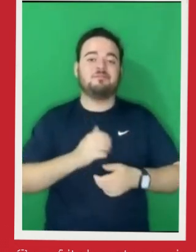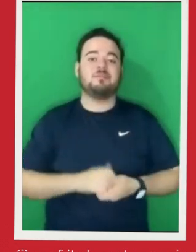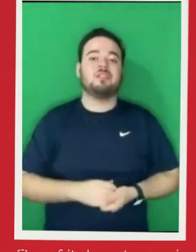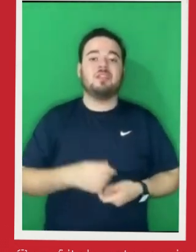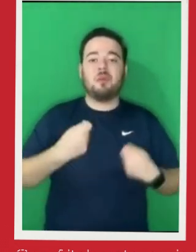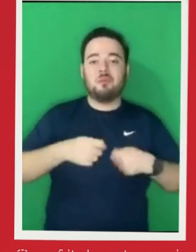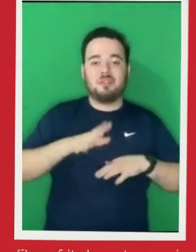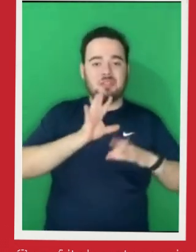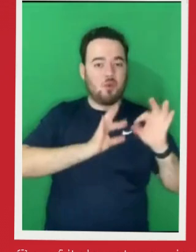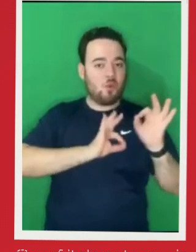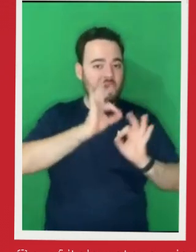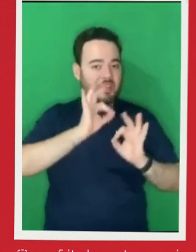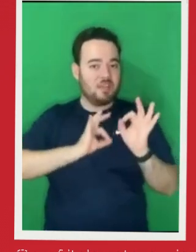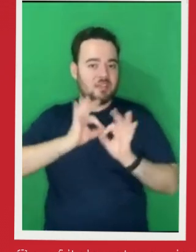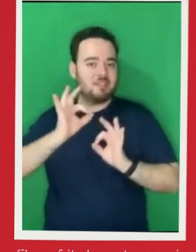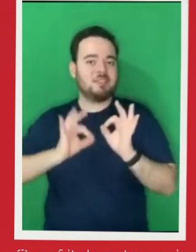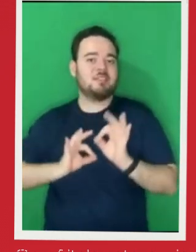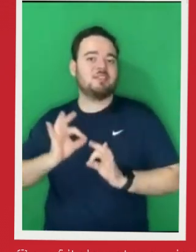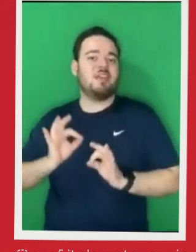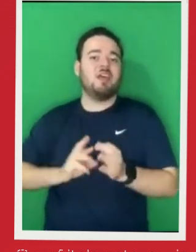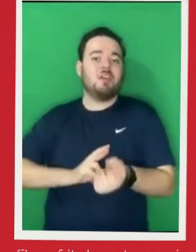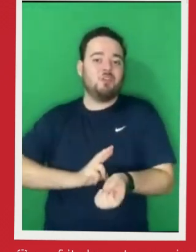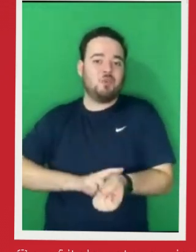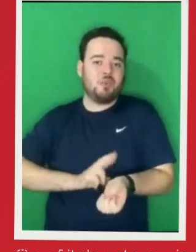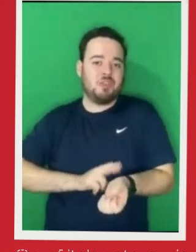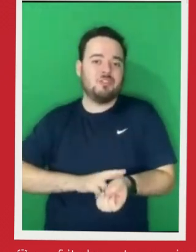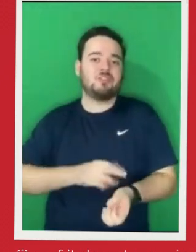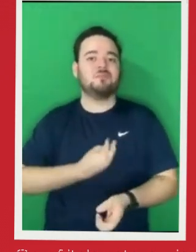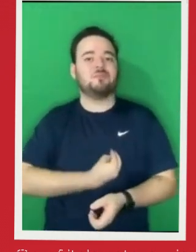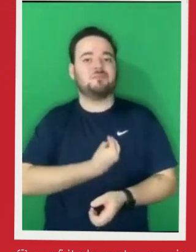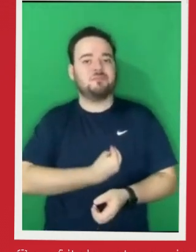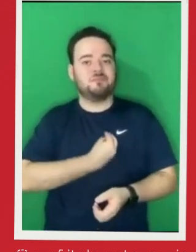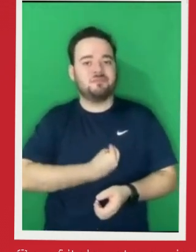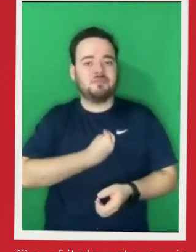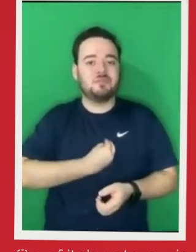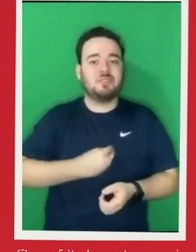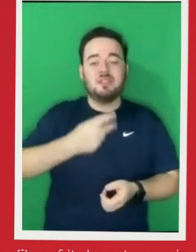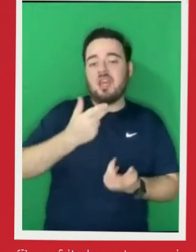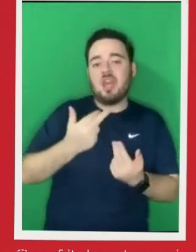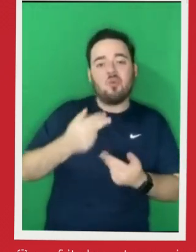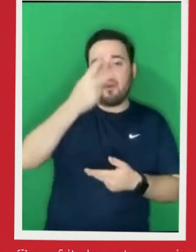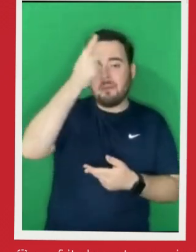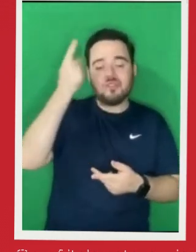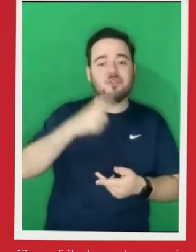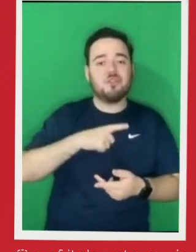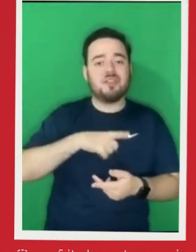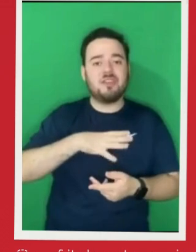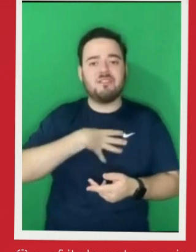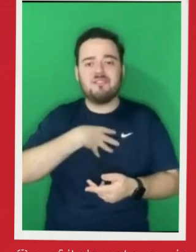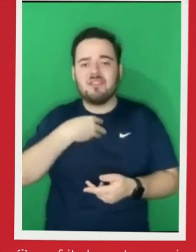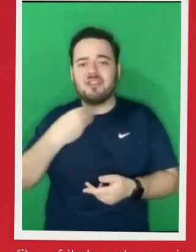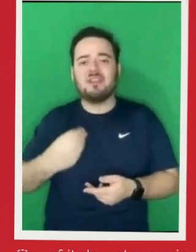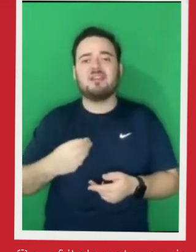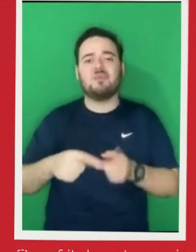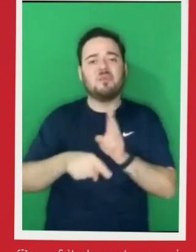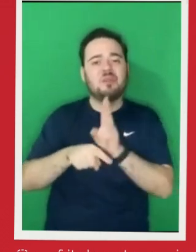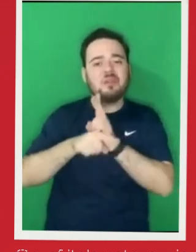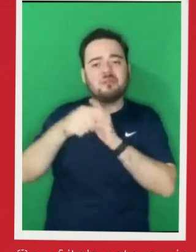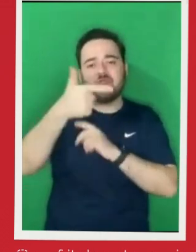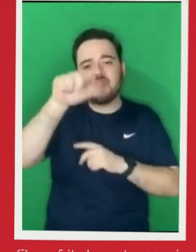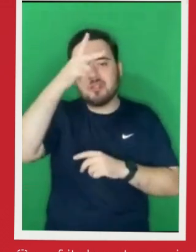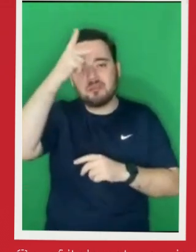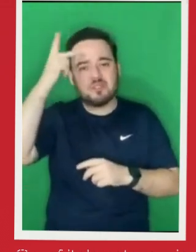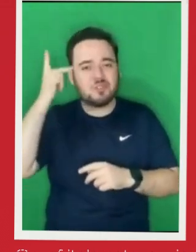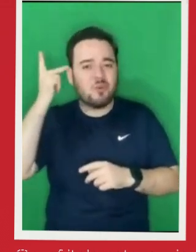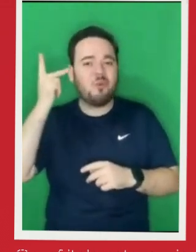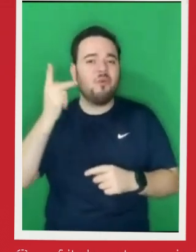né? E aí eu tive que me organizar nesse novo ritmo diário. Assim é quem tem filho, assim é quem está cuidando de alguém.